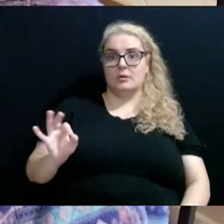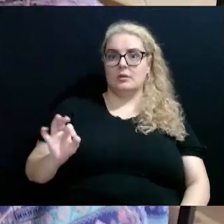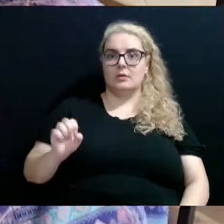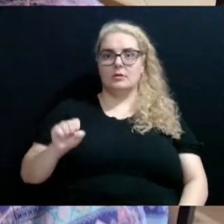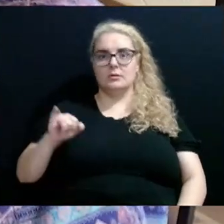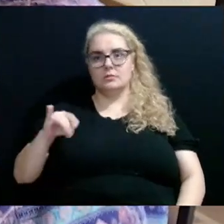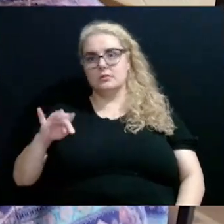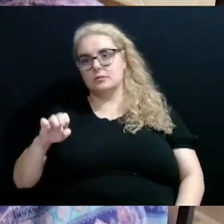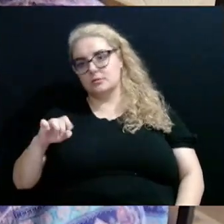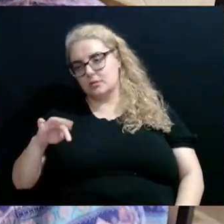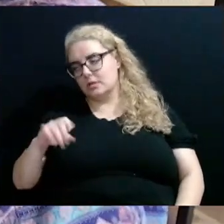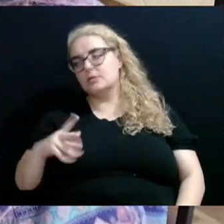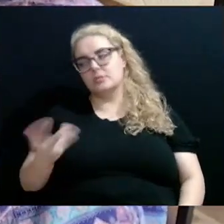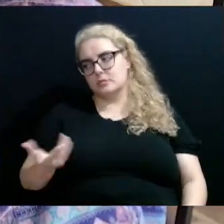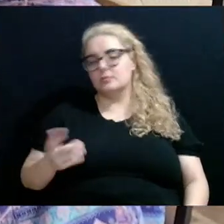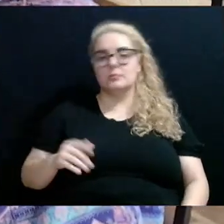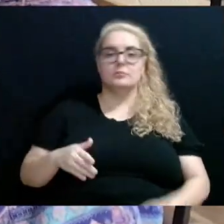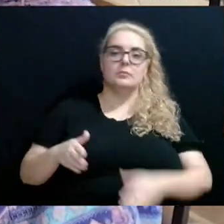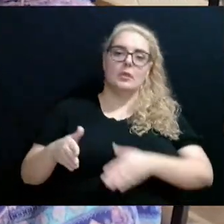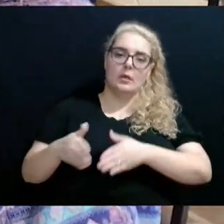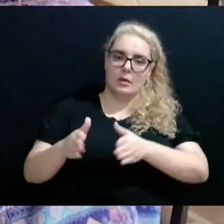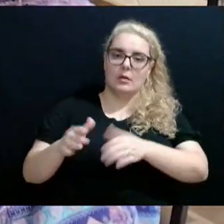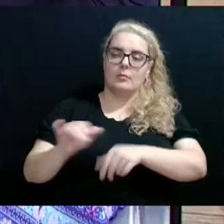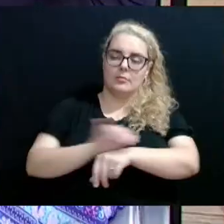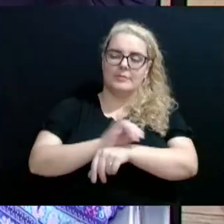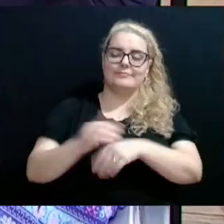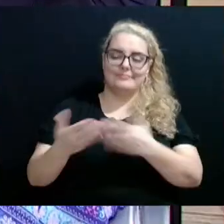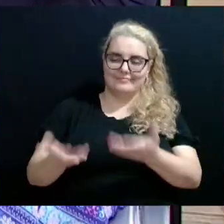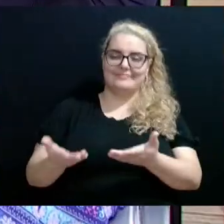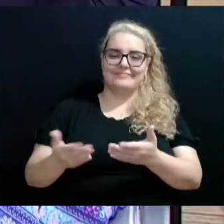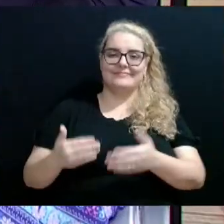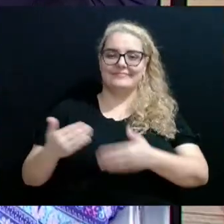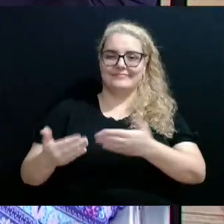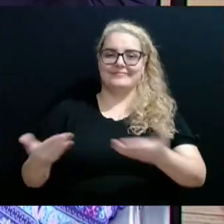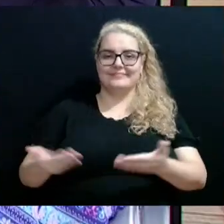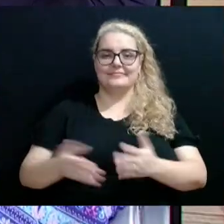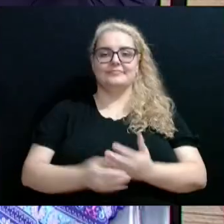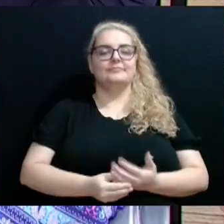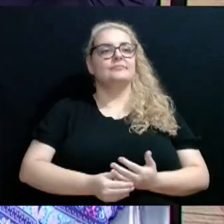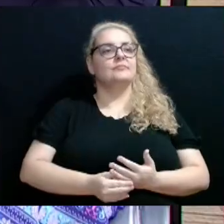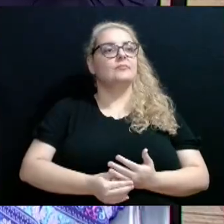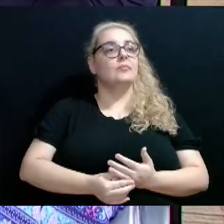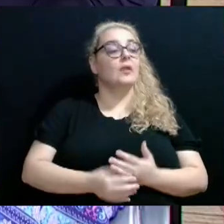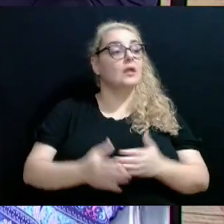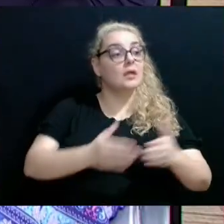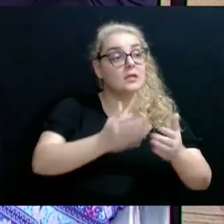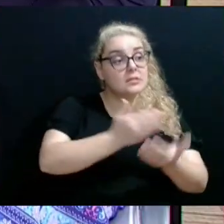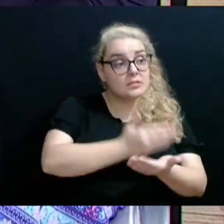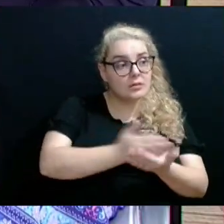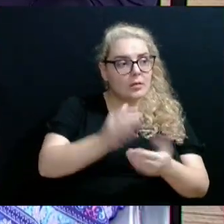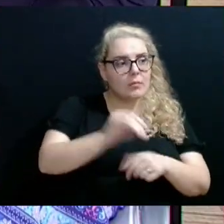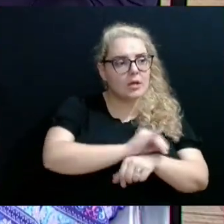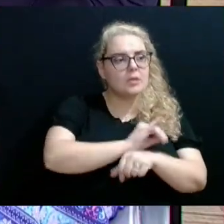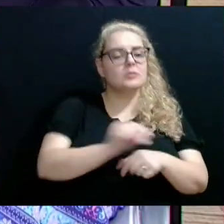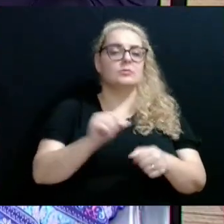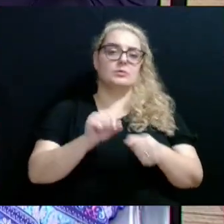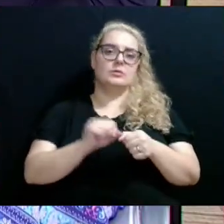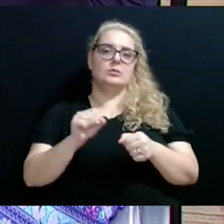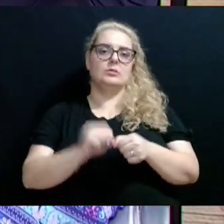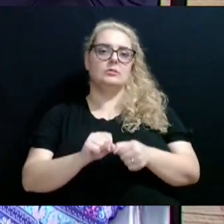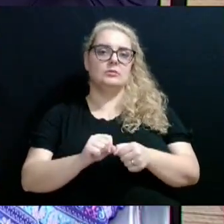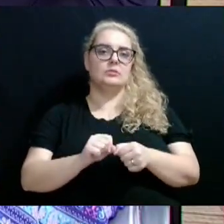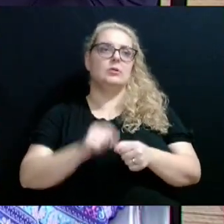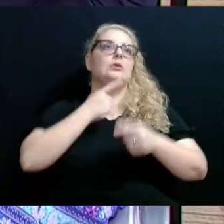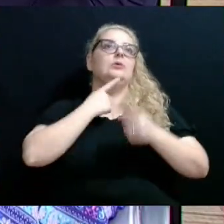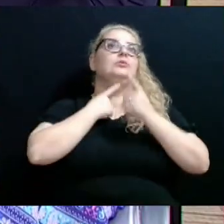enfim. O meu caminho foi esse, e hoje eu tô aí. E esse caminho que inicialmente você fez por conta dos